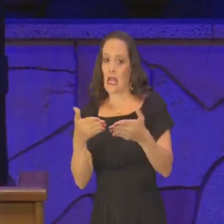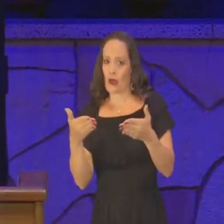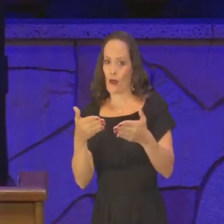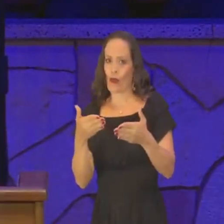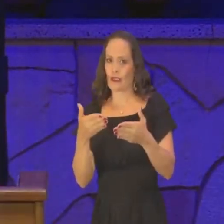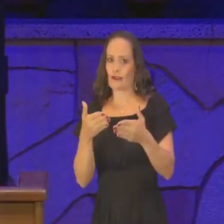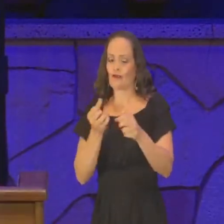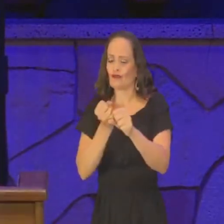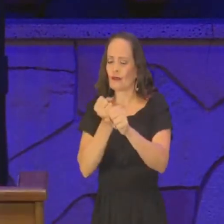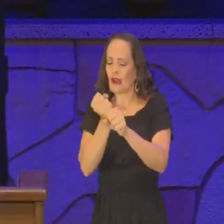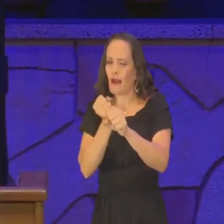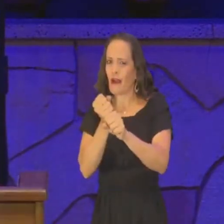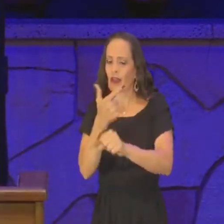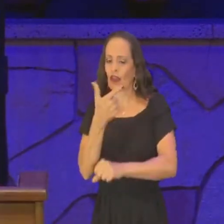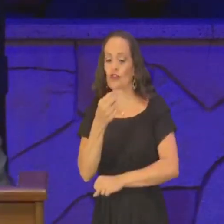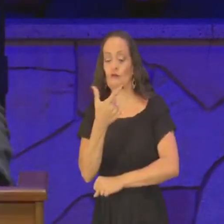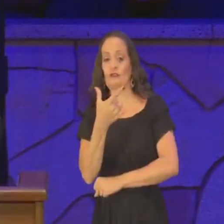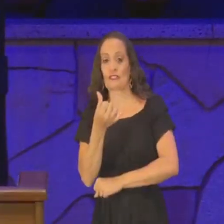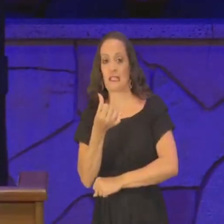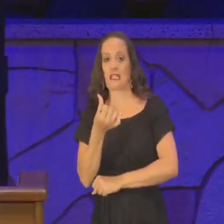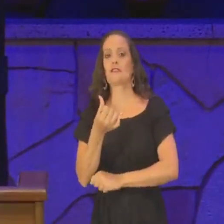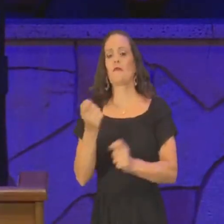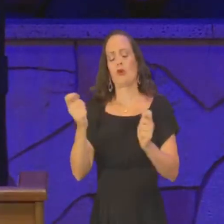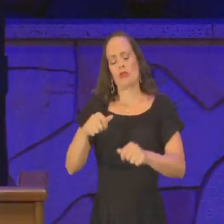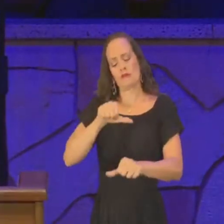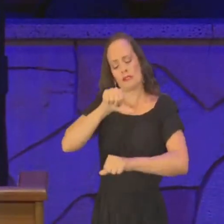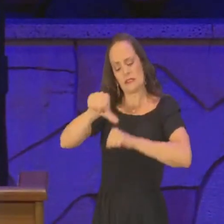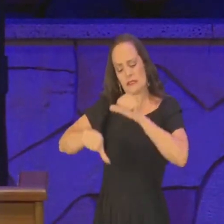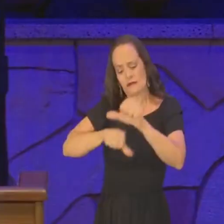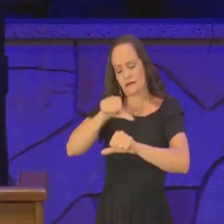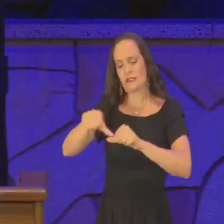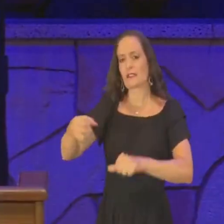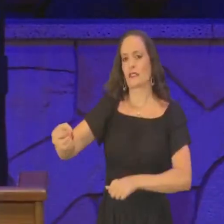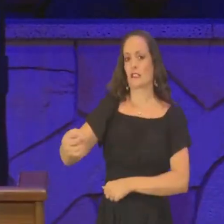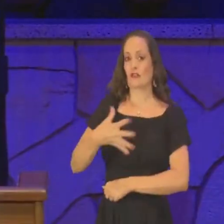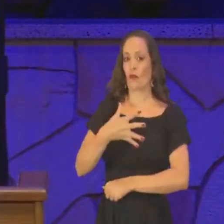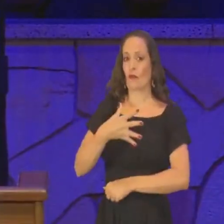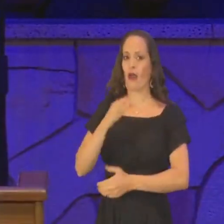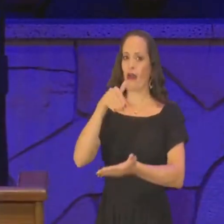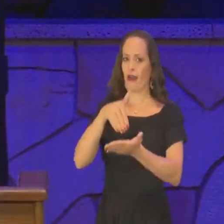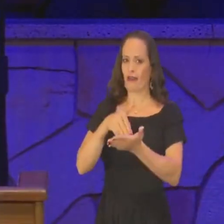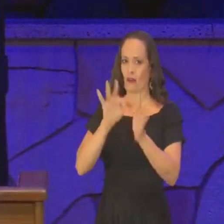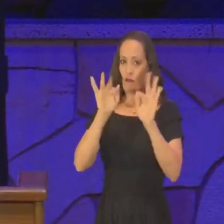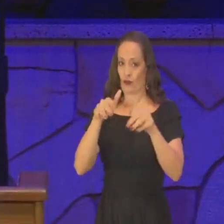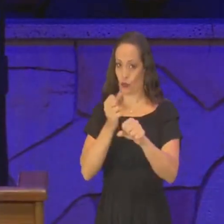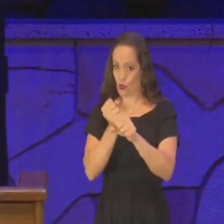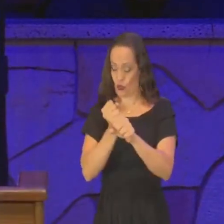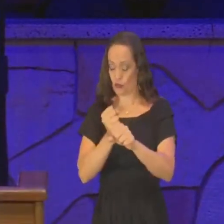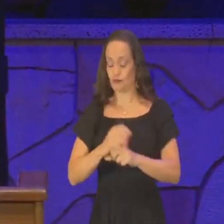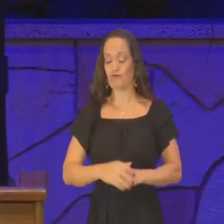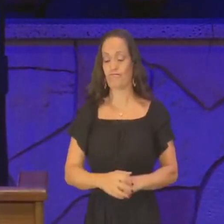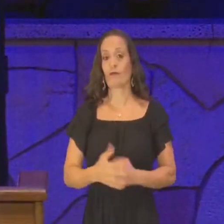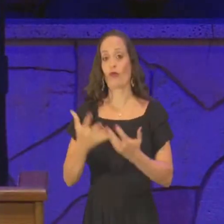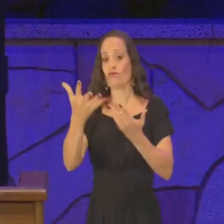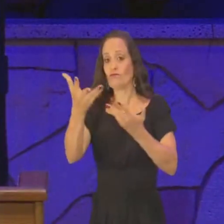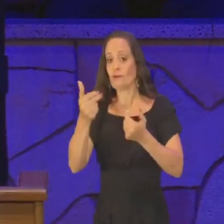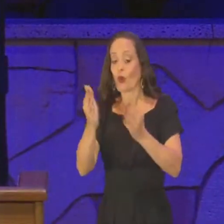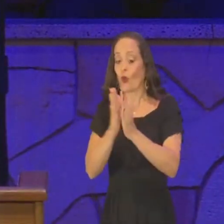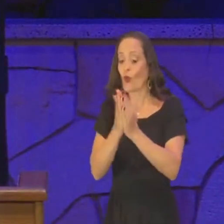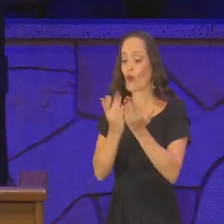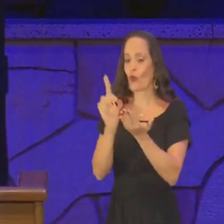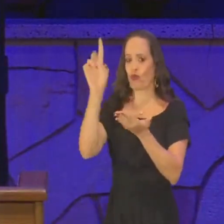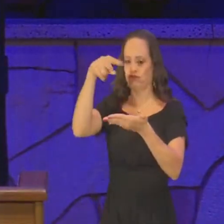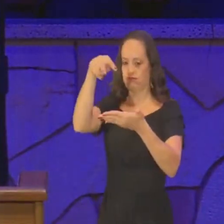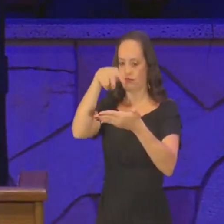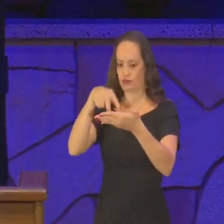somos restaurados pelas mãos poderosas do Senhor. Portanto, eu convido então para que você